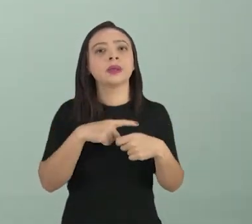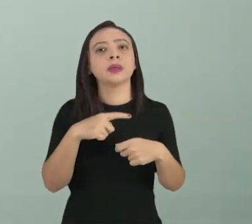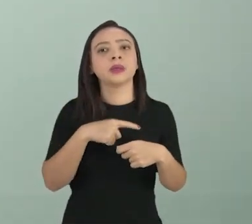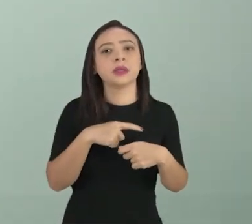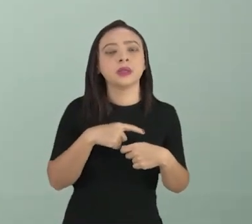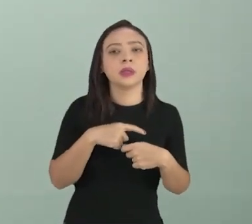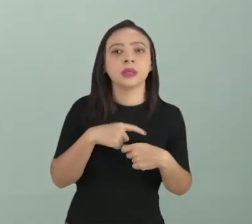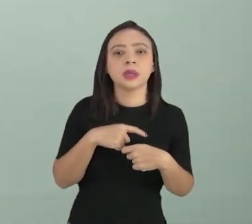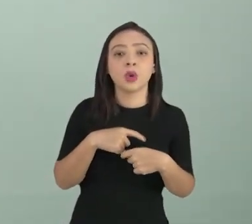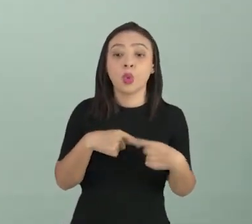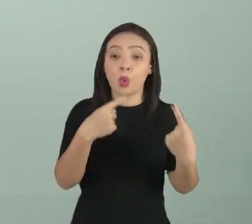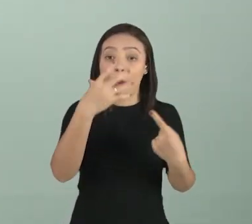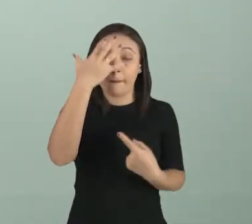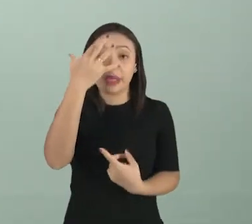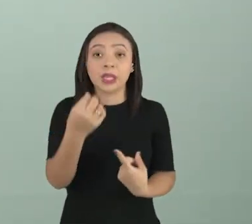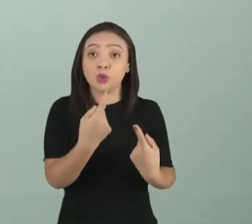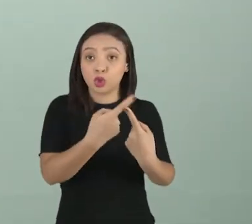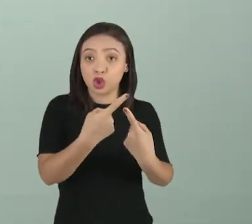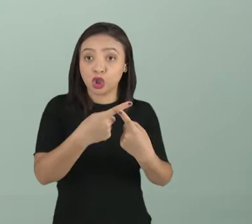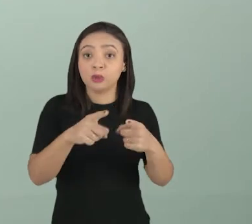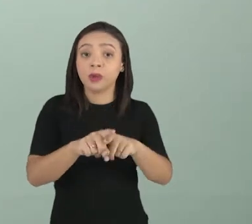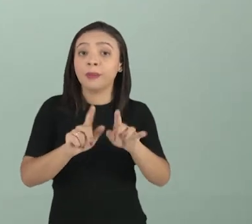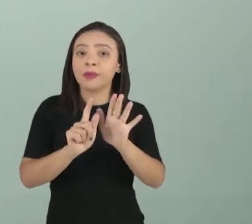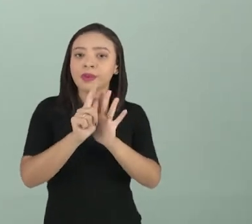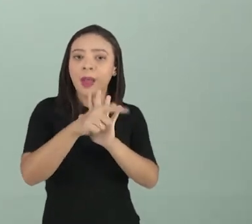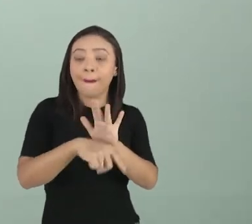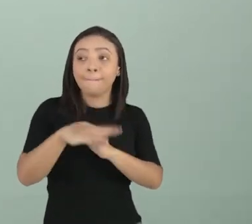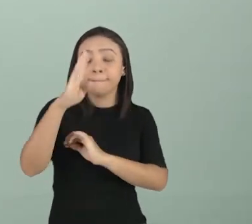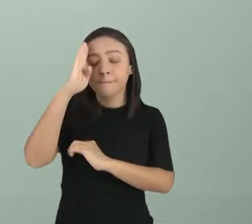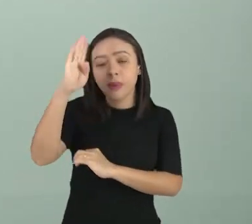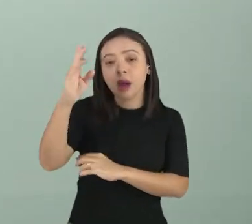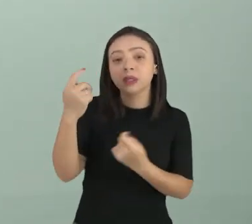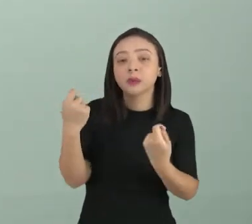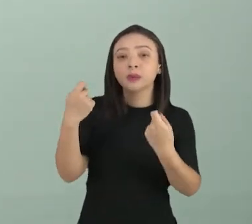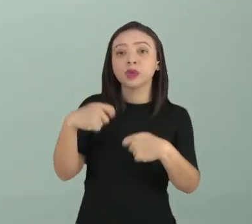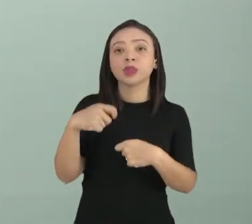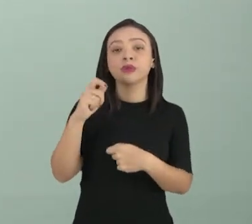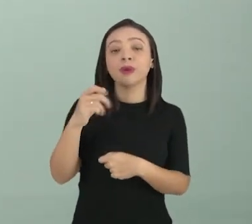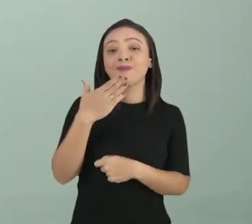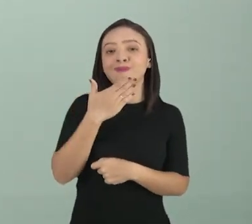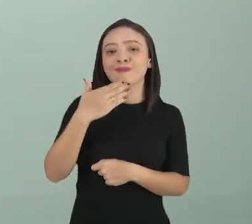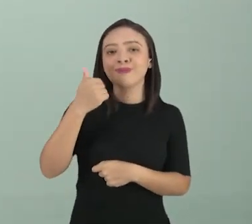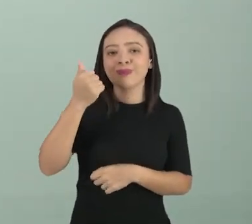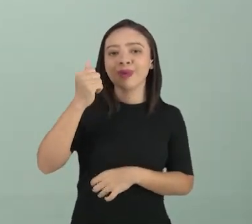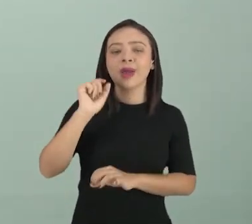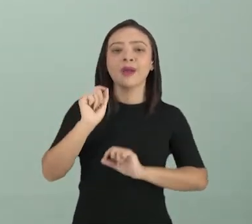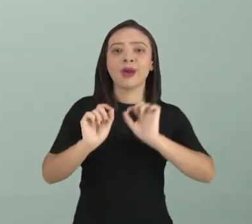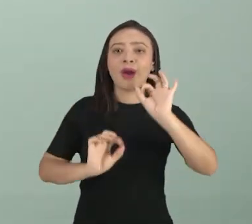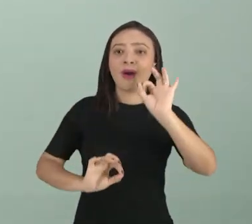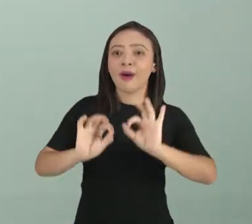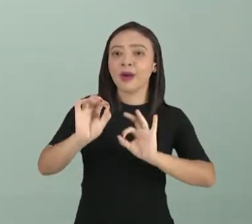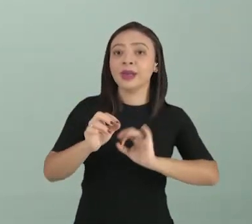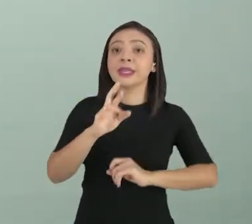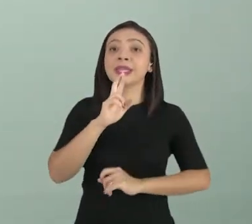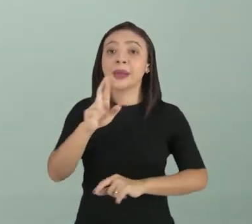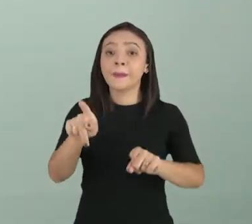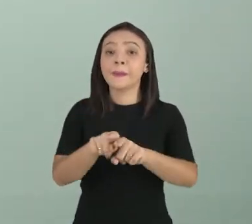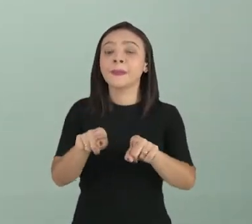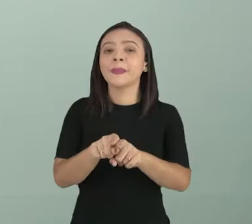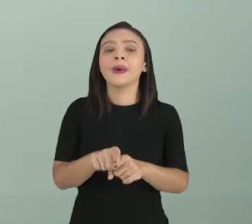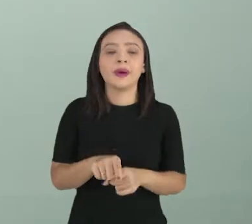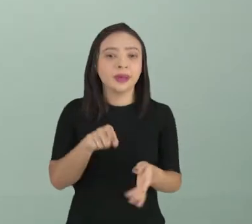entender os tipos e os gêneros principalmente para a gente conseguir melhorar os nossos desempenhos Nas questões